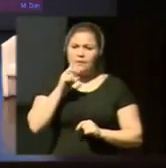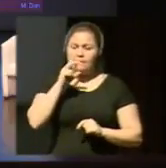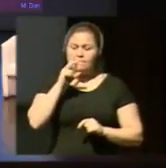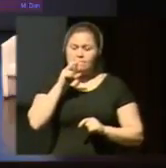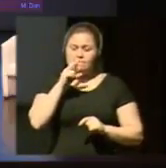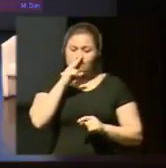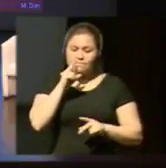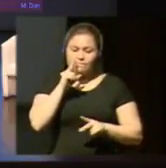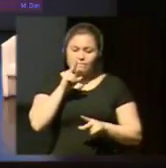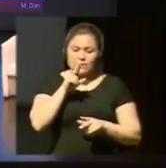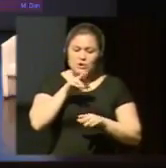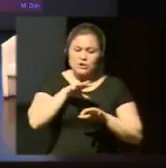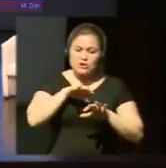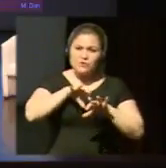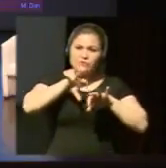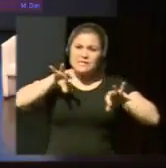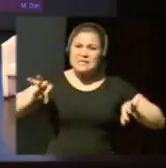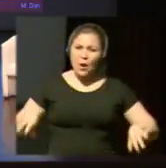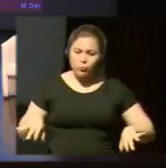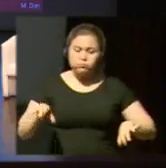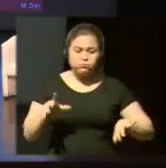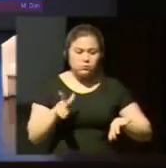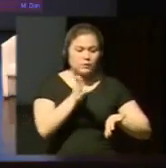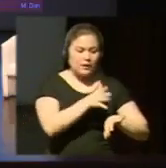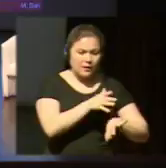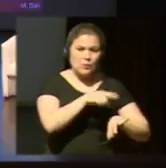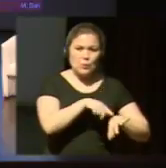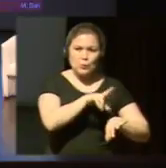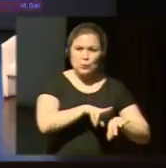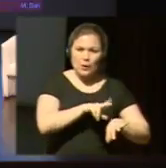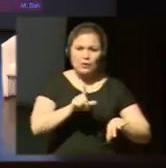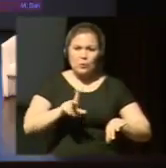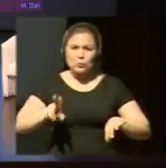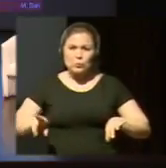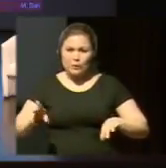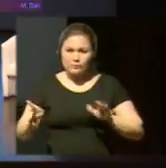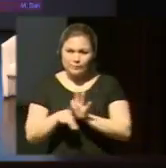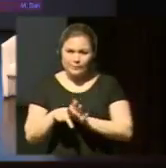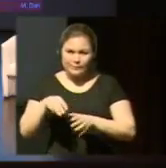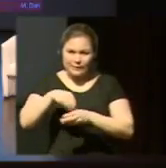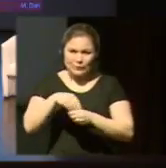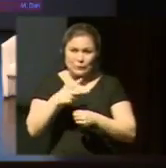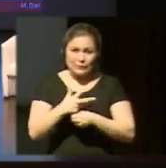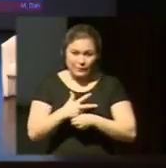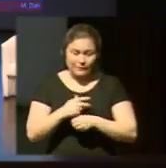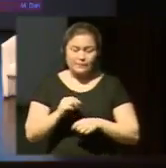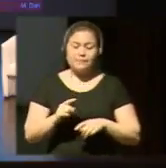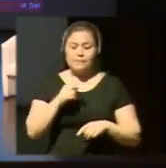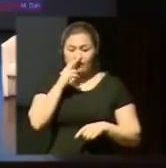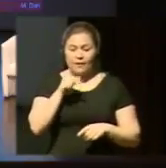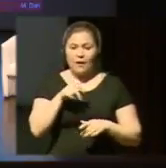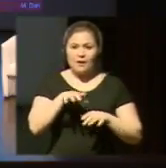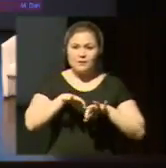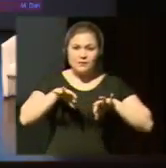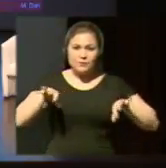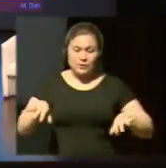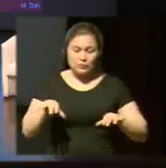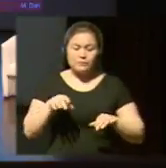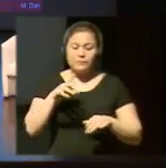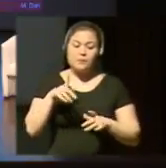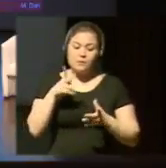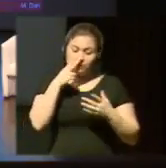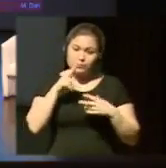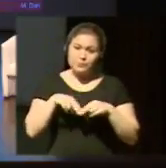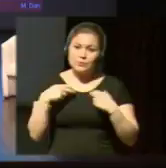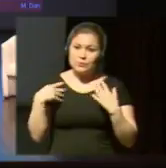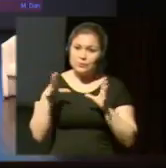uma divisão entre usuários e não usuários da internet dentro do grupo de pessoas idosas e como essa cisão, essa divisão surgiu.